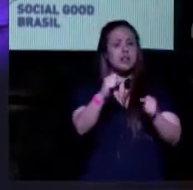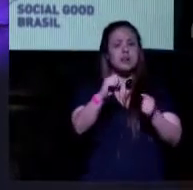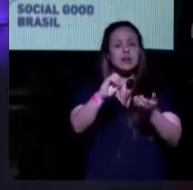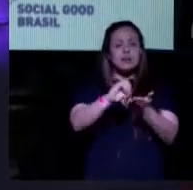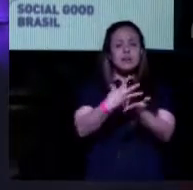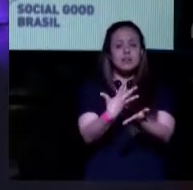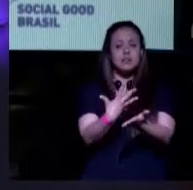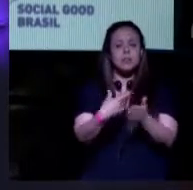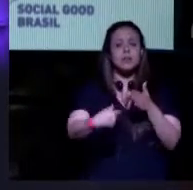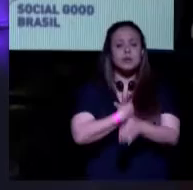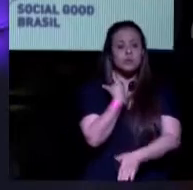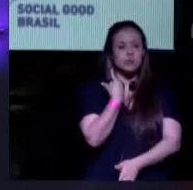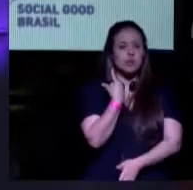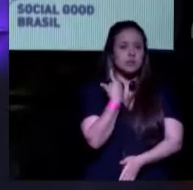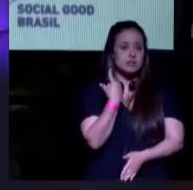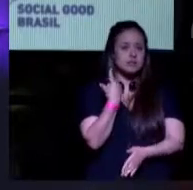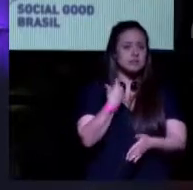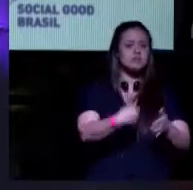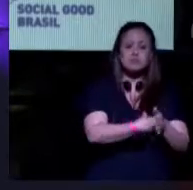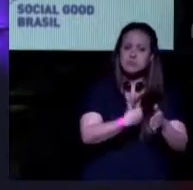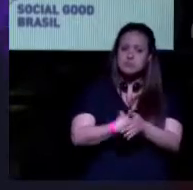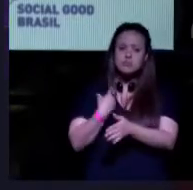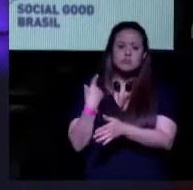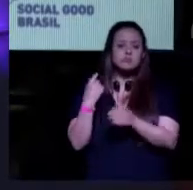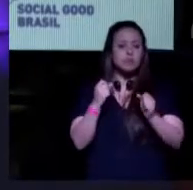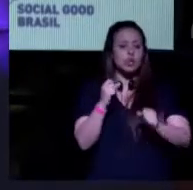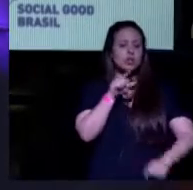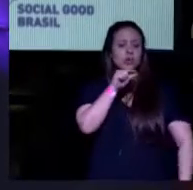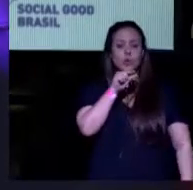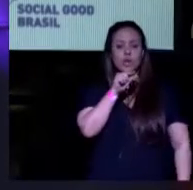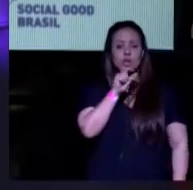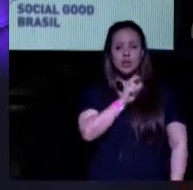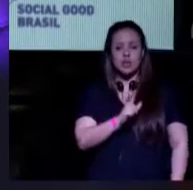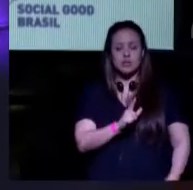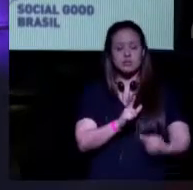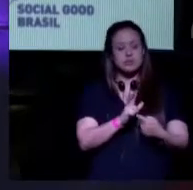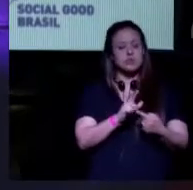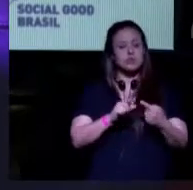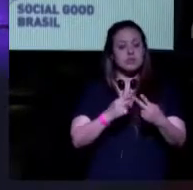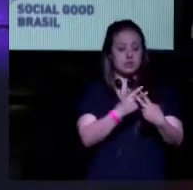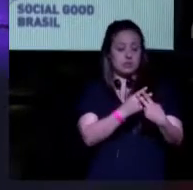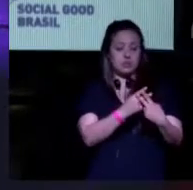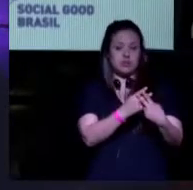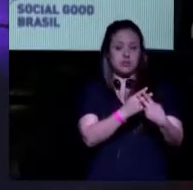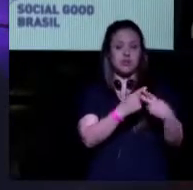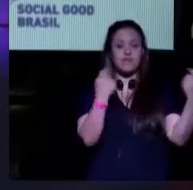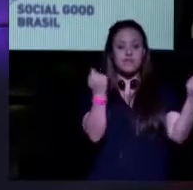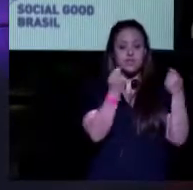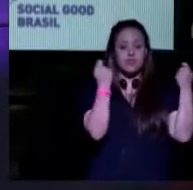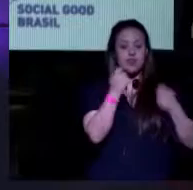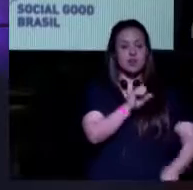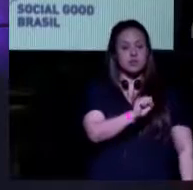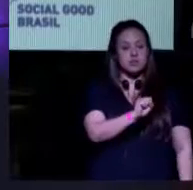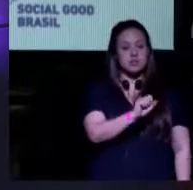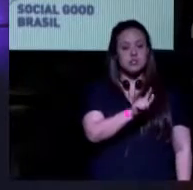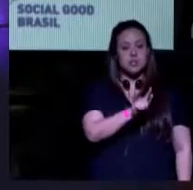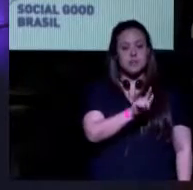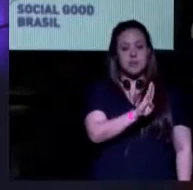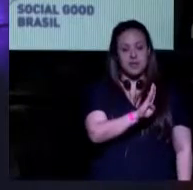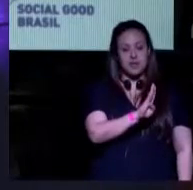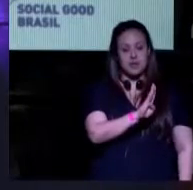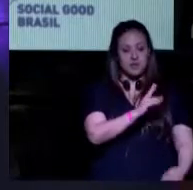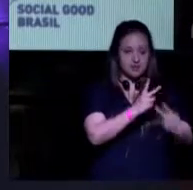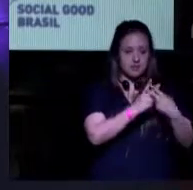perguntas pelo twitter usando a hashtag em festival sgb ou então